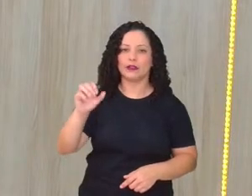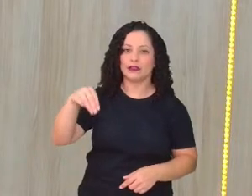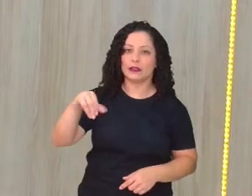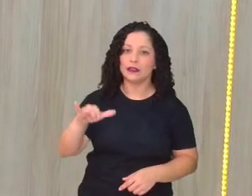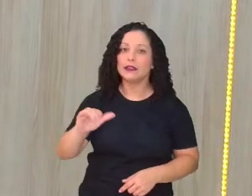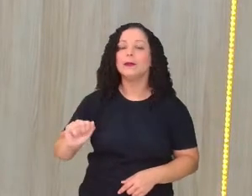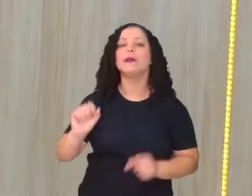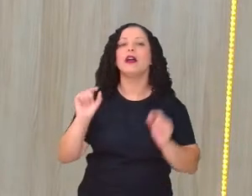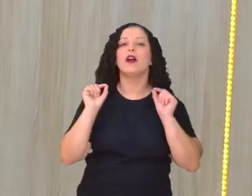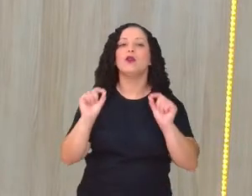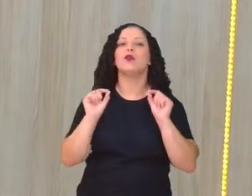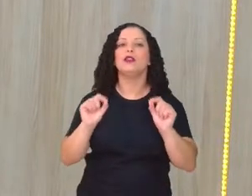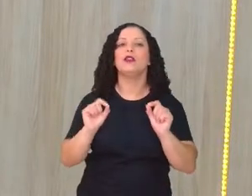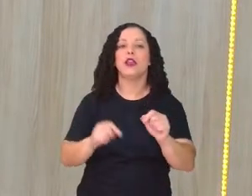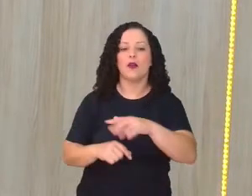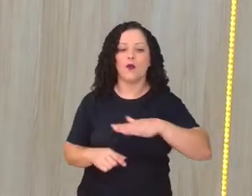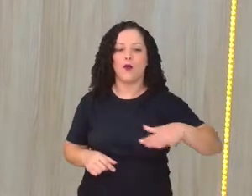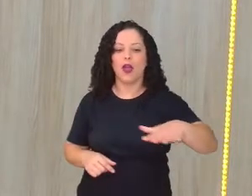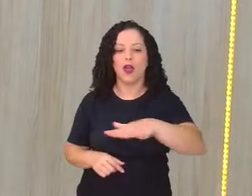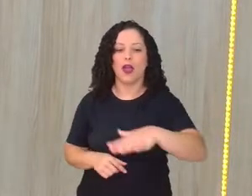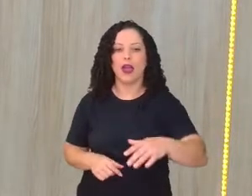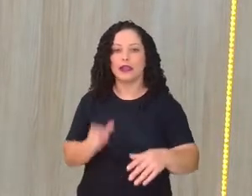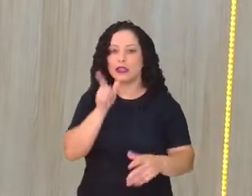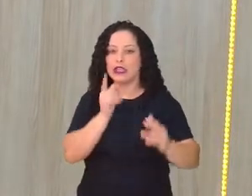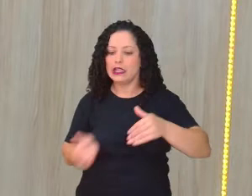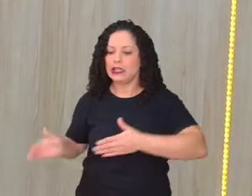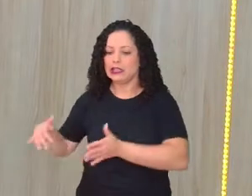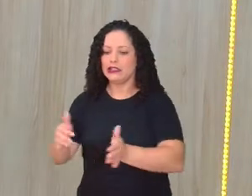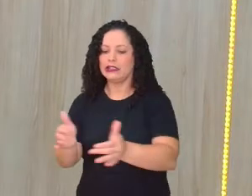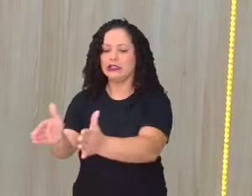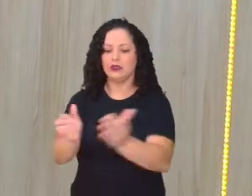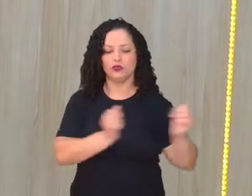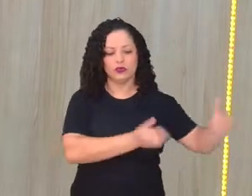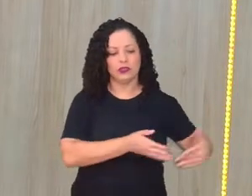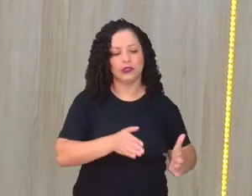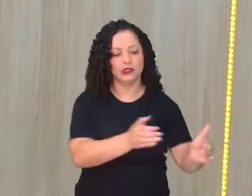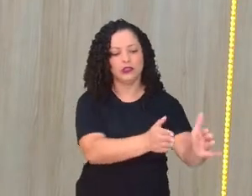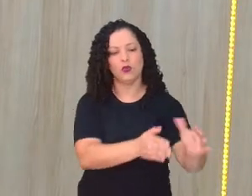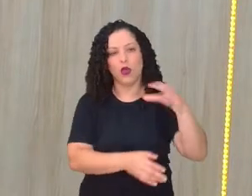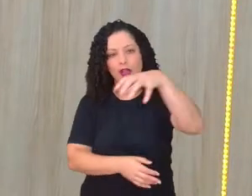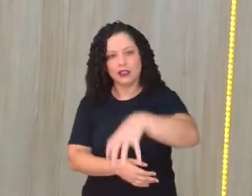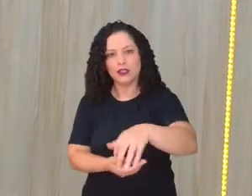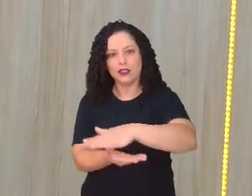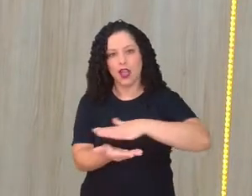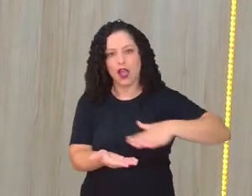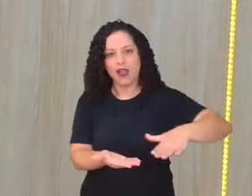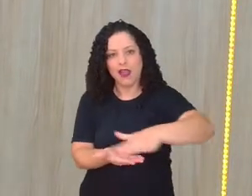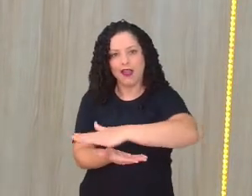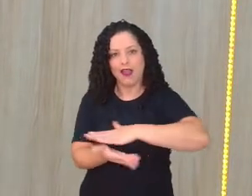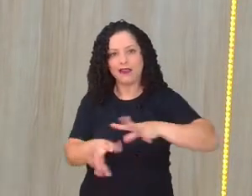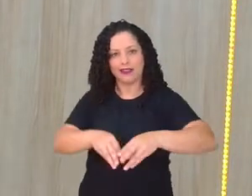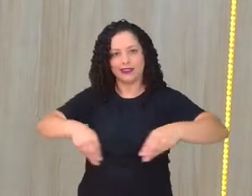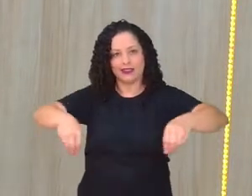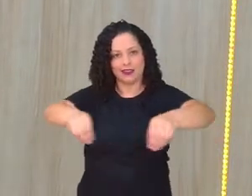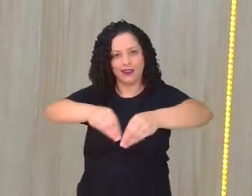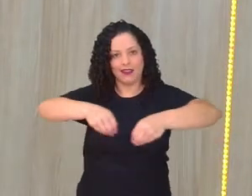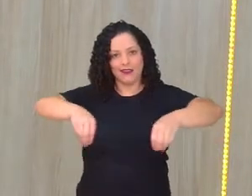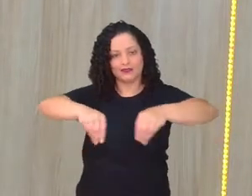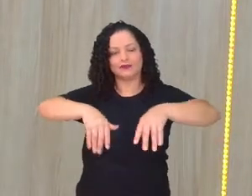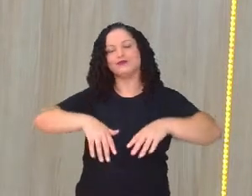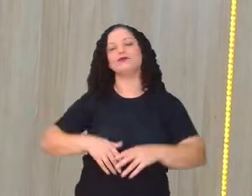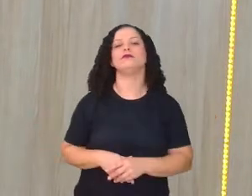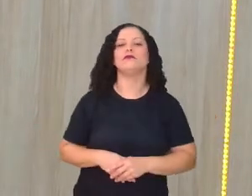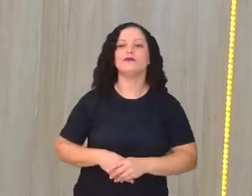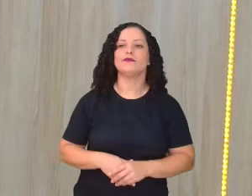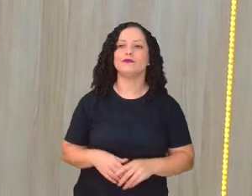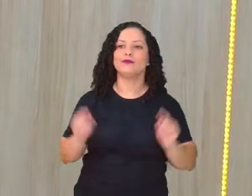terra entre rios. E por que terra entre rios, né? Porque ela vai ser exatamente o território que